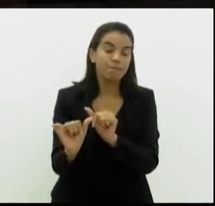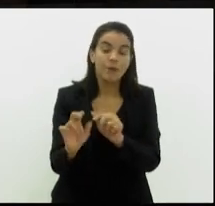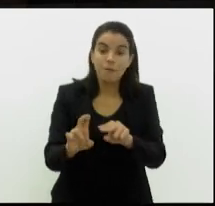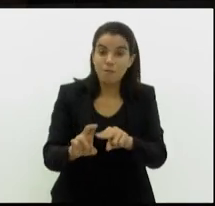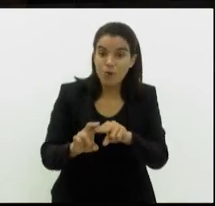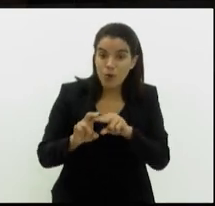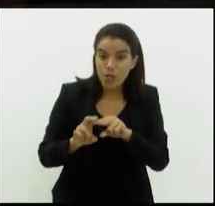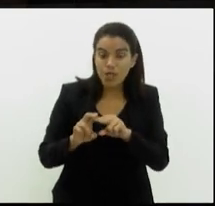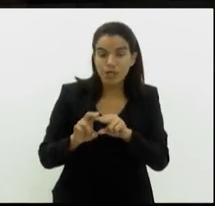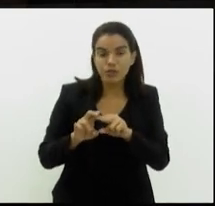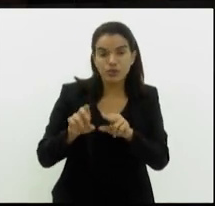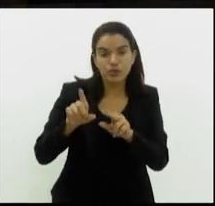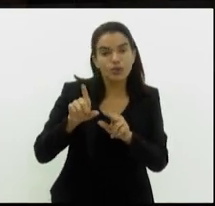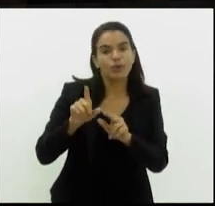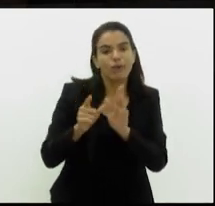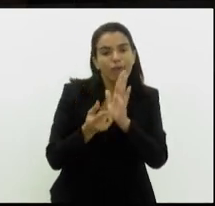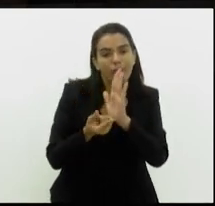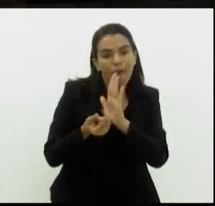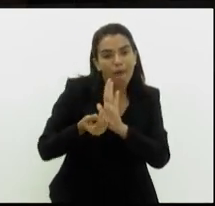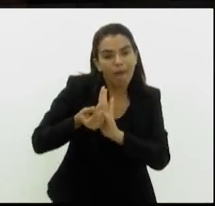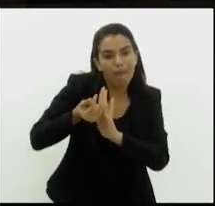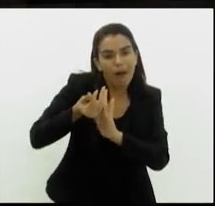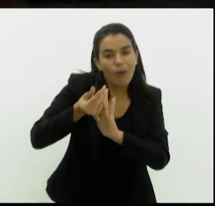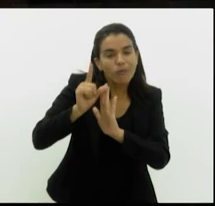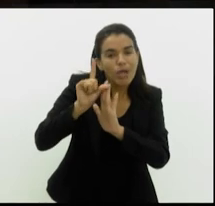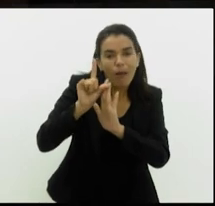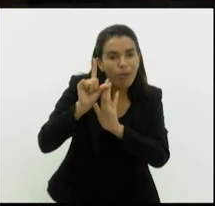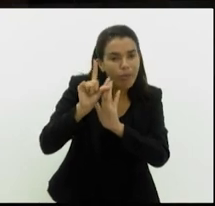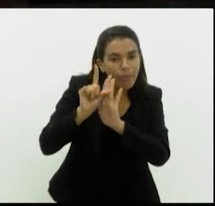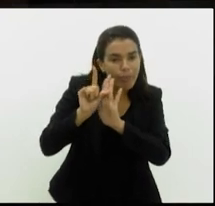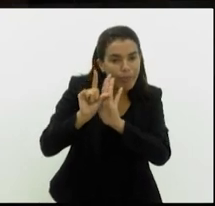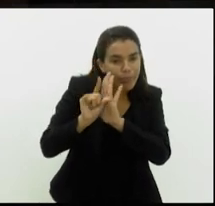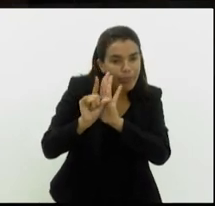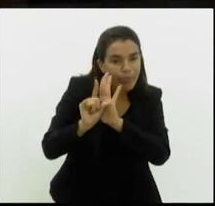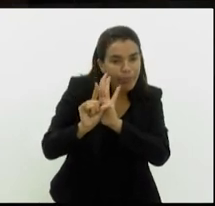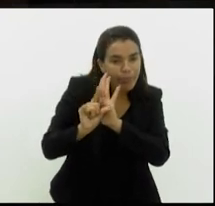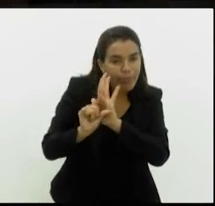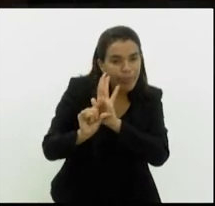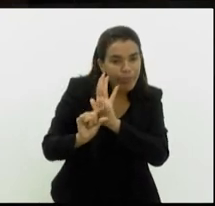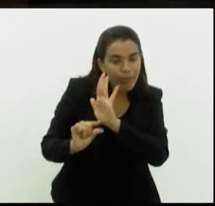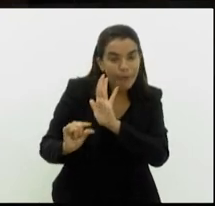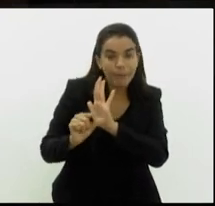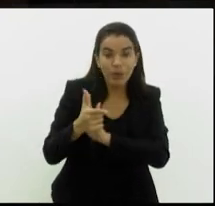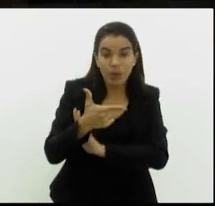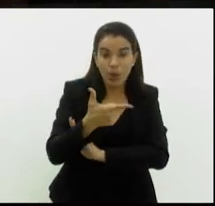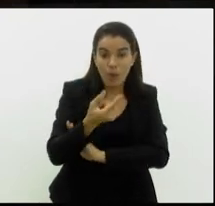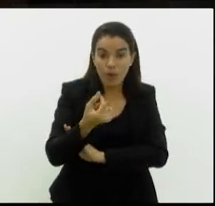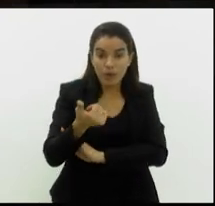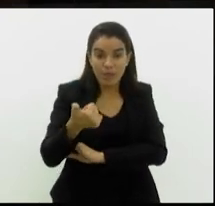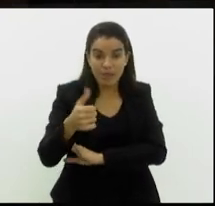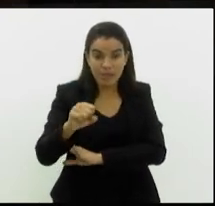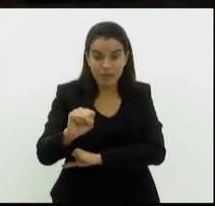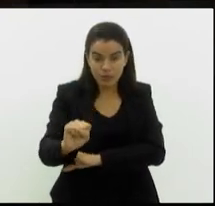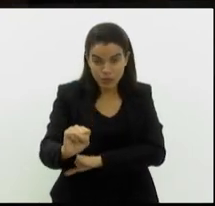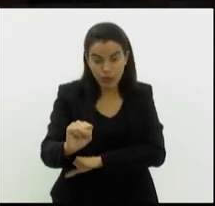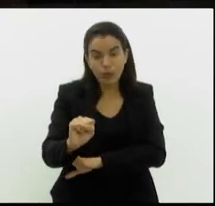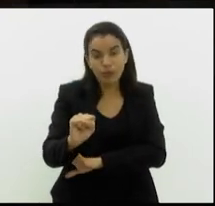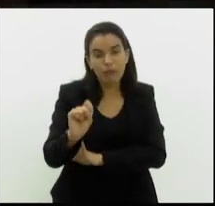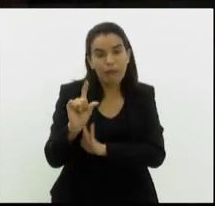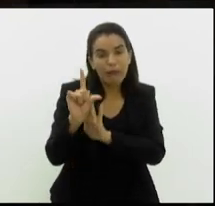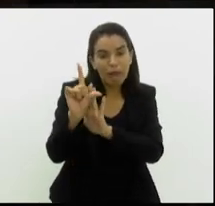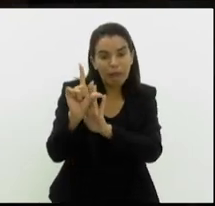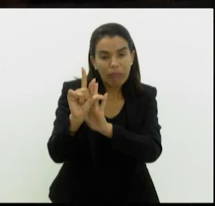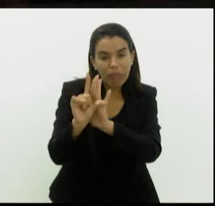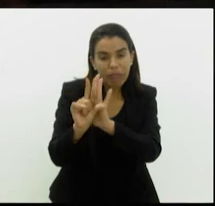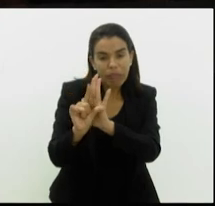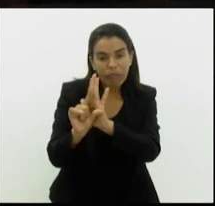as tarifas vieram sendo reduzidas desde 18, né, até praticamente